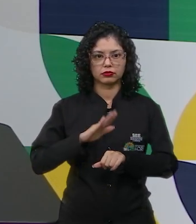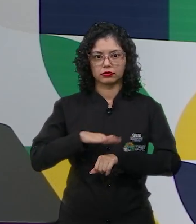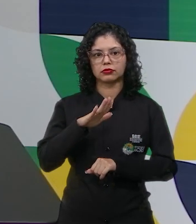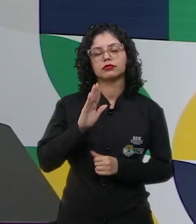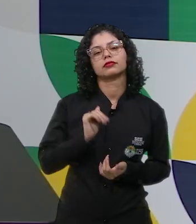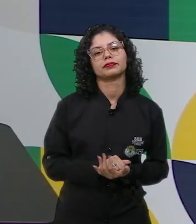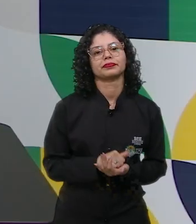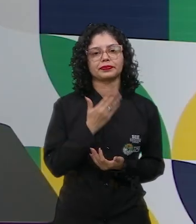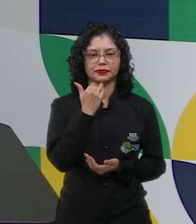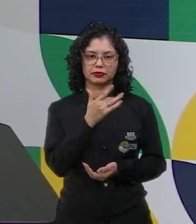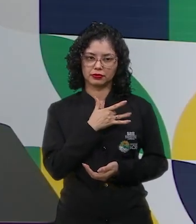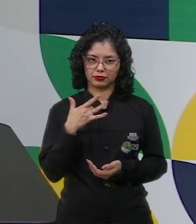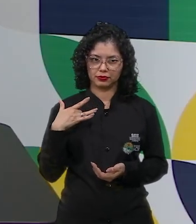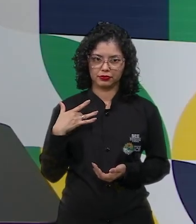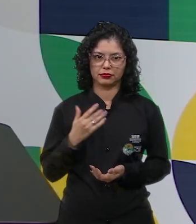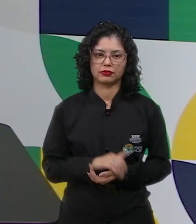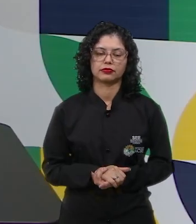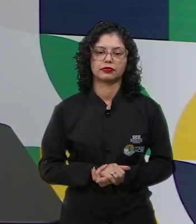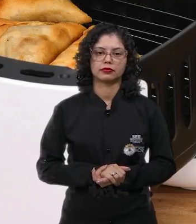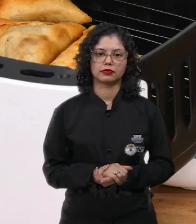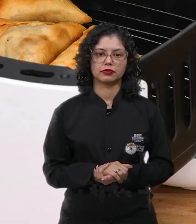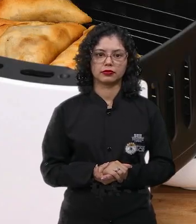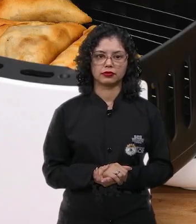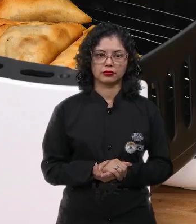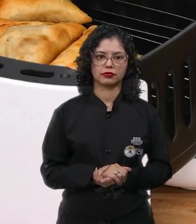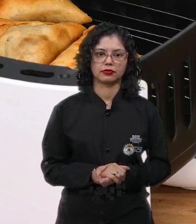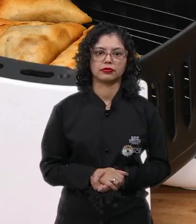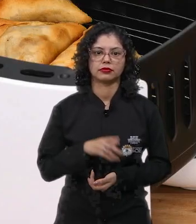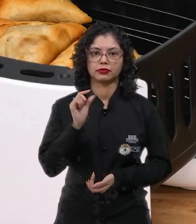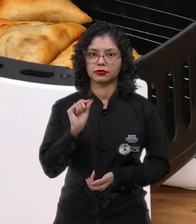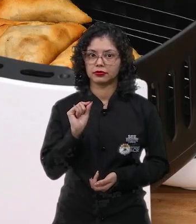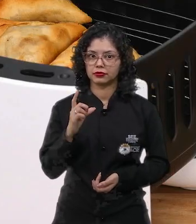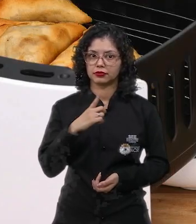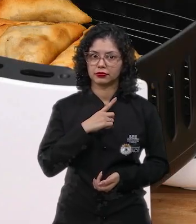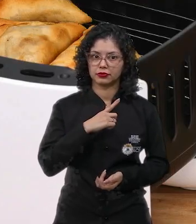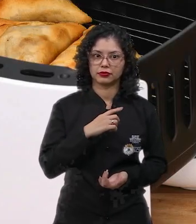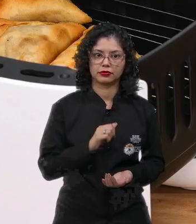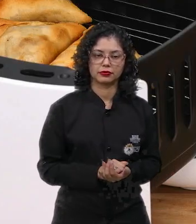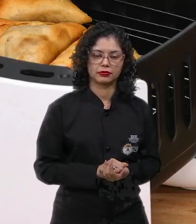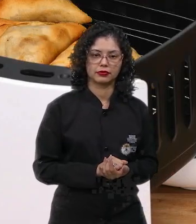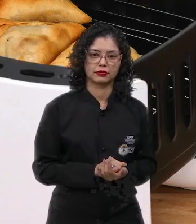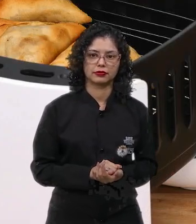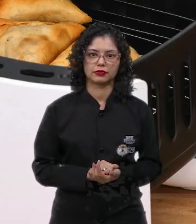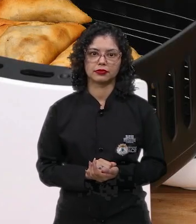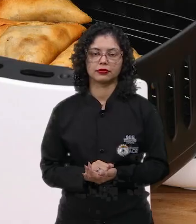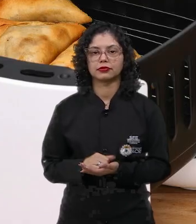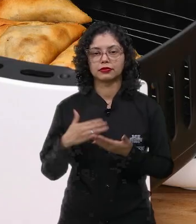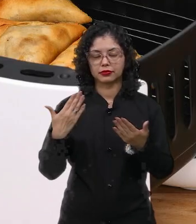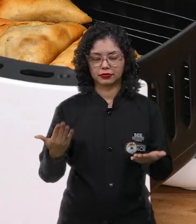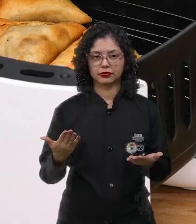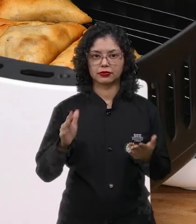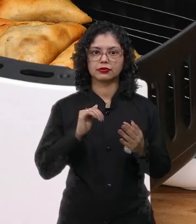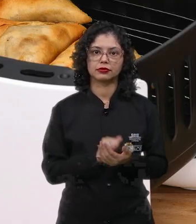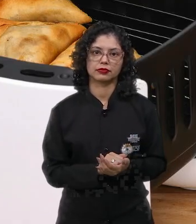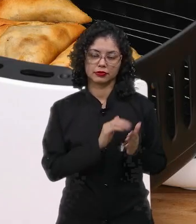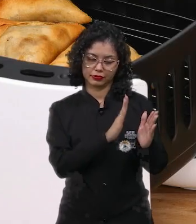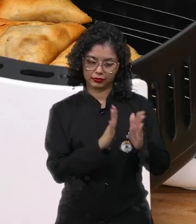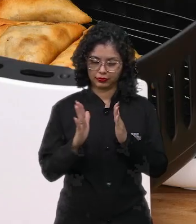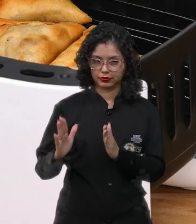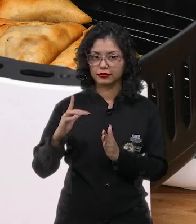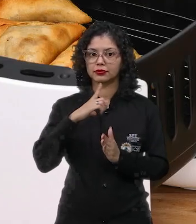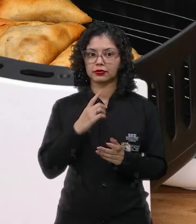ali na alimentação saudável. Vamos ver o que tem aqui na nossa Air Fryer. Então, a parte